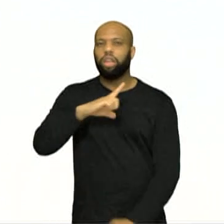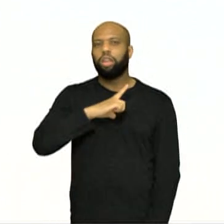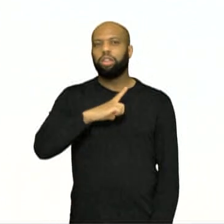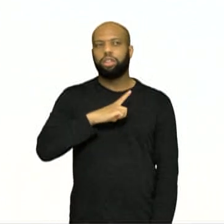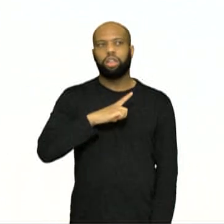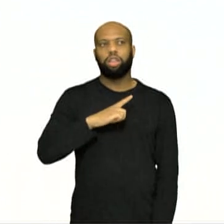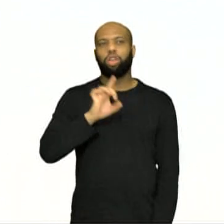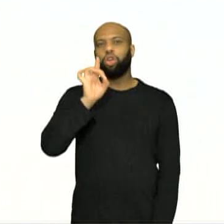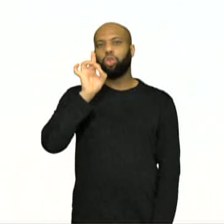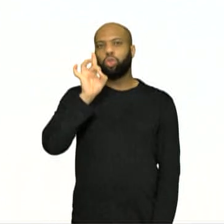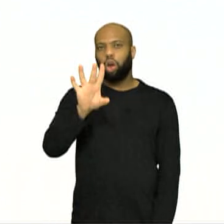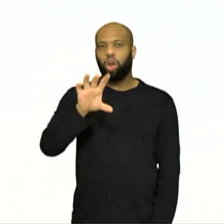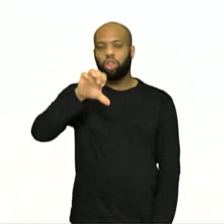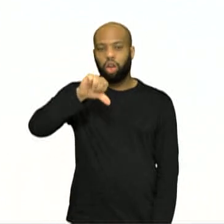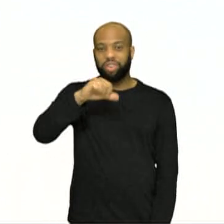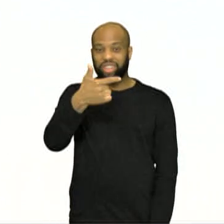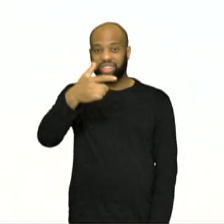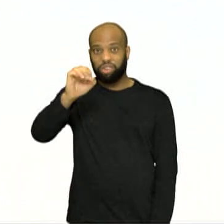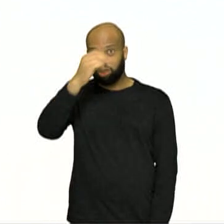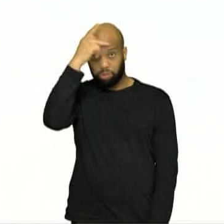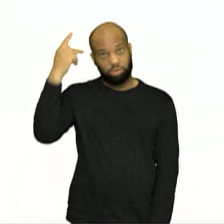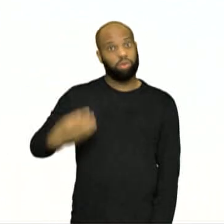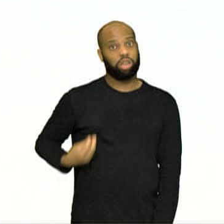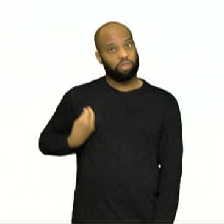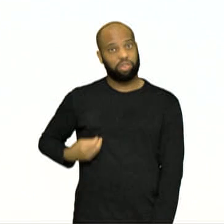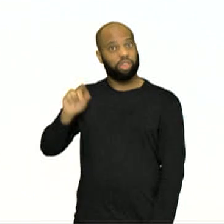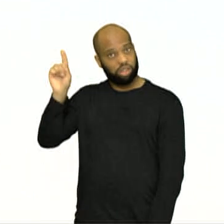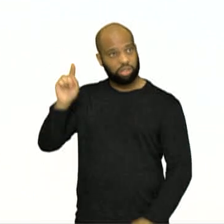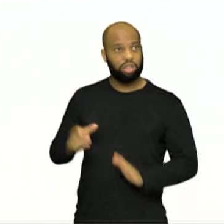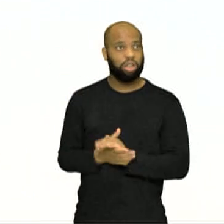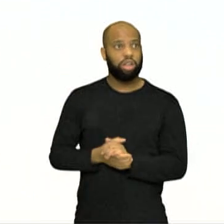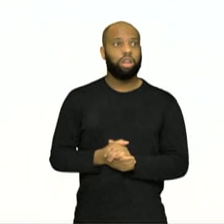apenas 920 habitantes e em